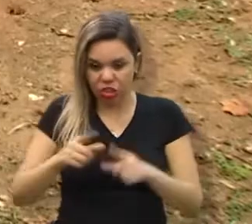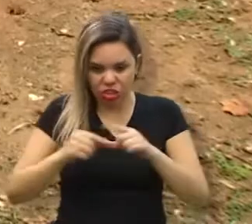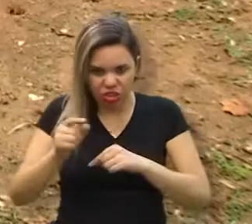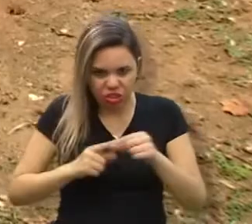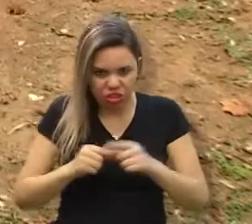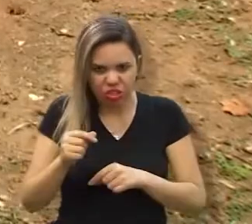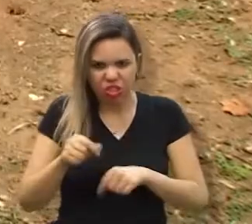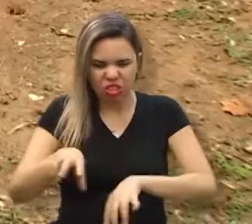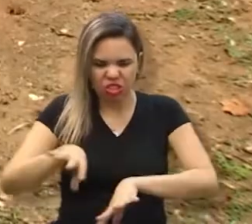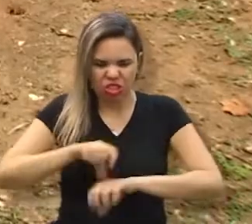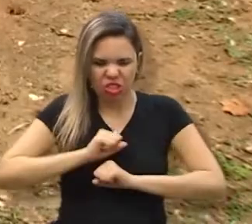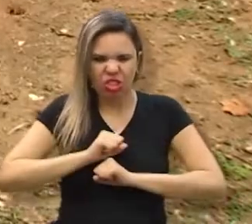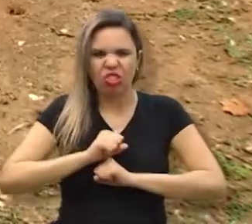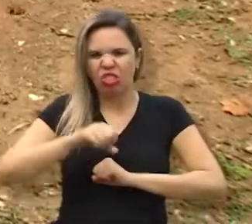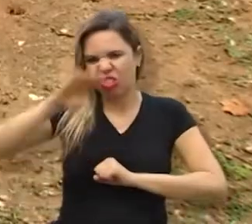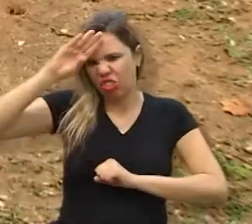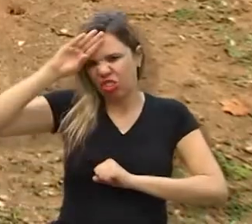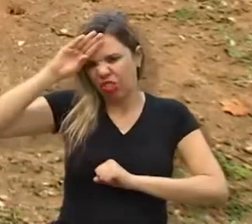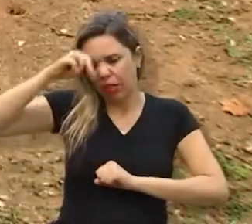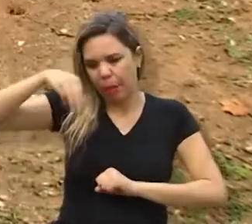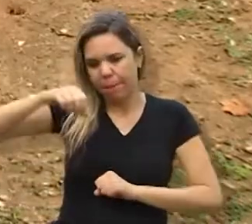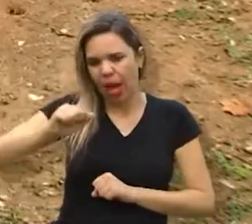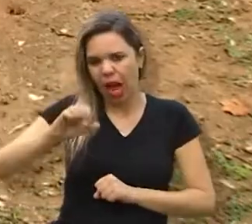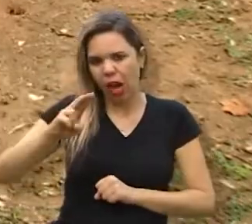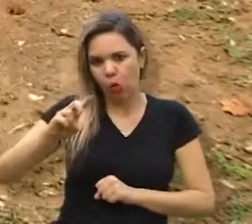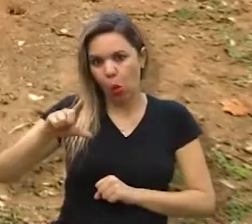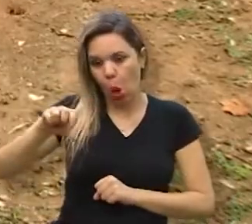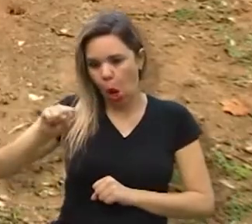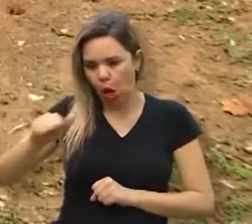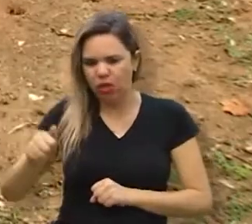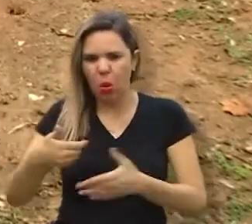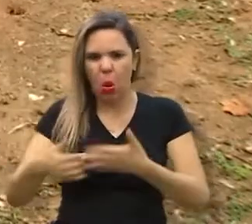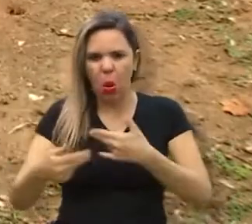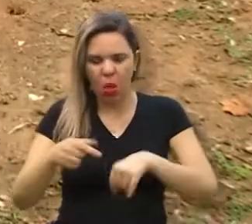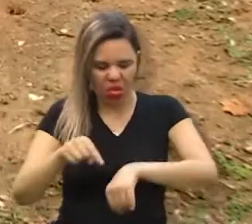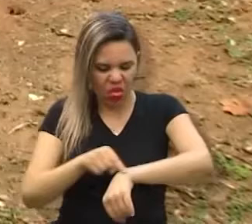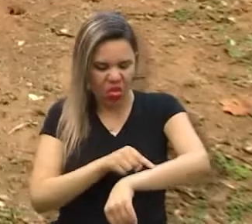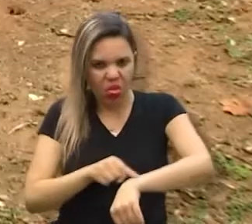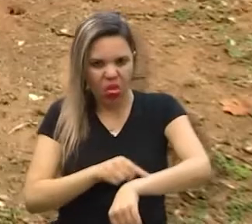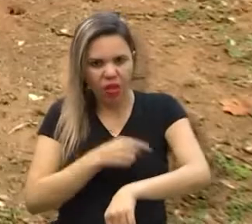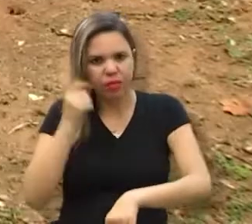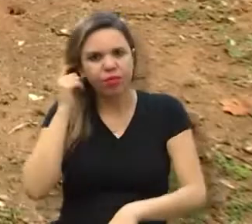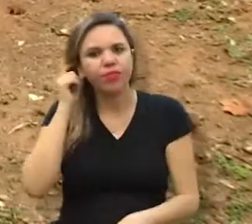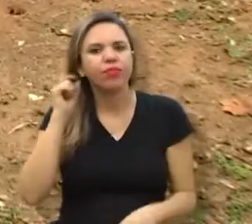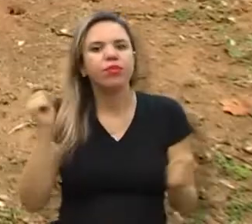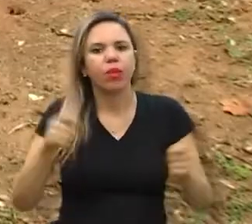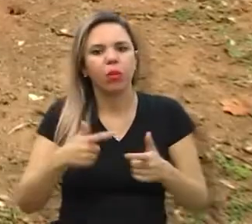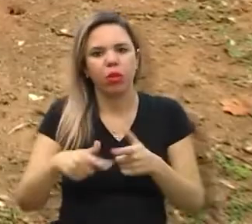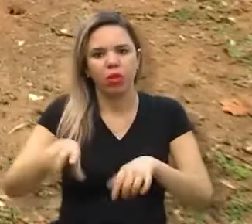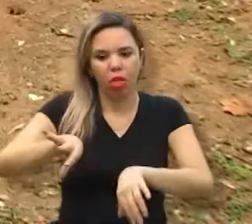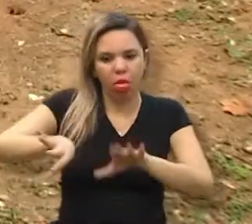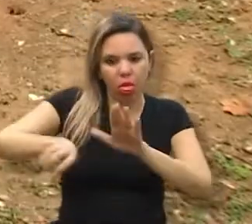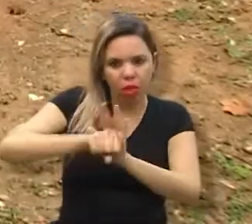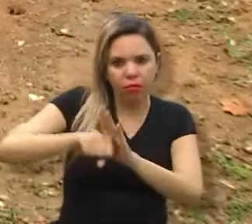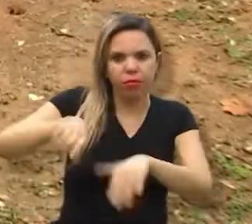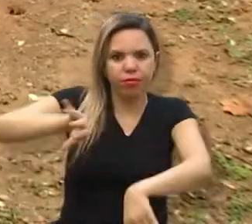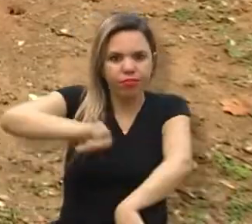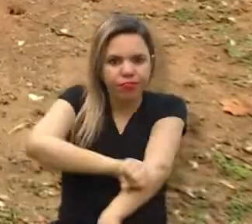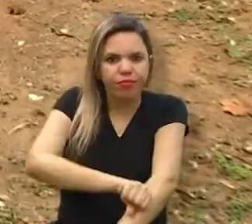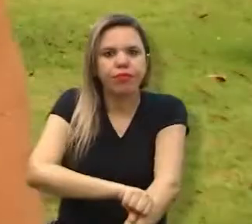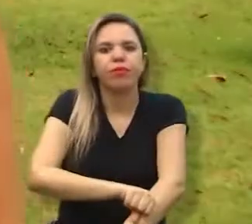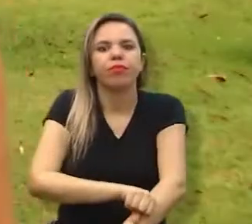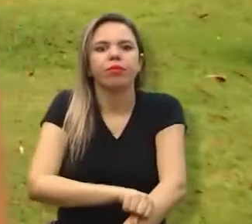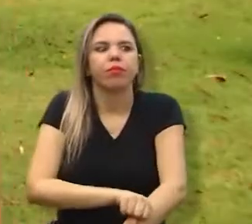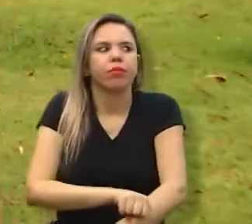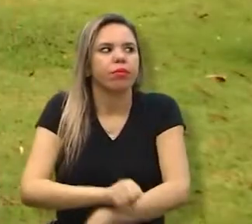durante passeios ao ar livre, despretensiosos, qualquer pedaço de pele exposta, sim, pode ser um local de